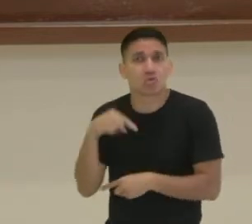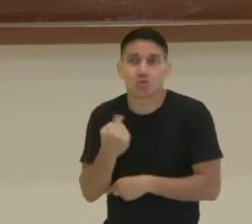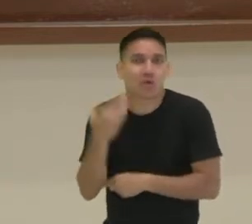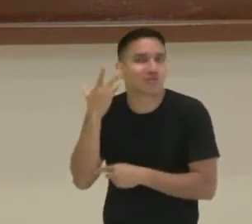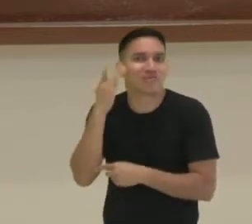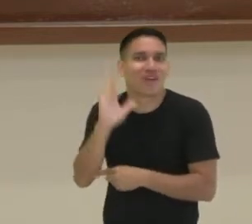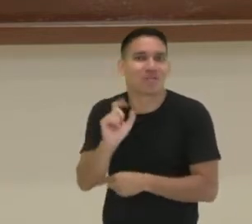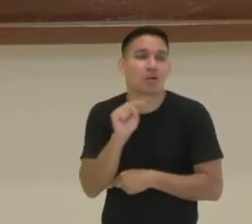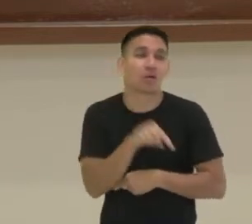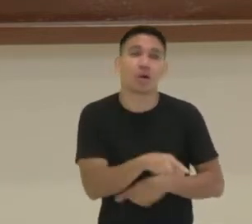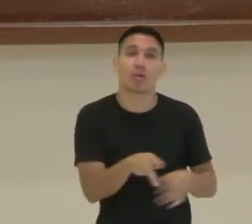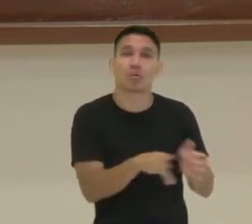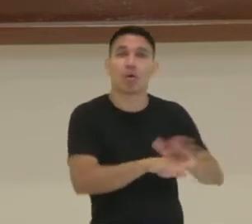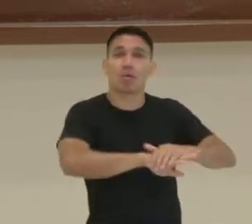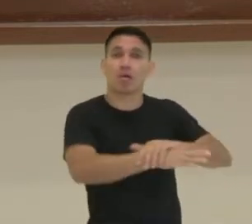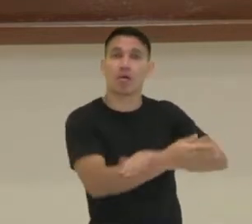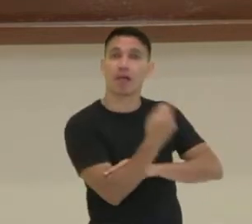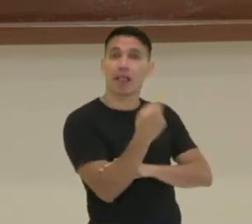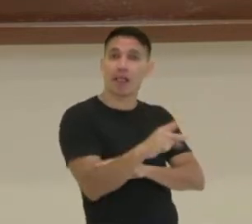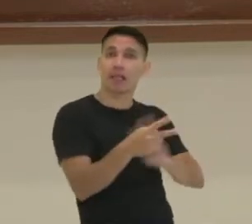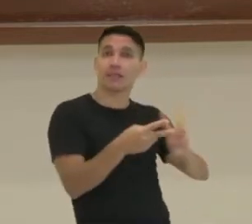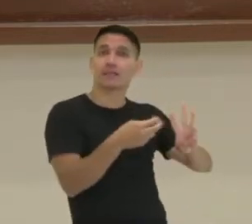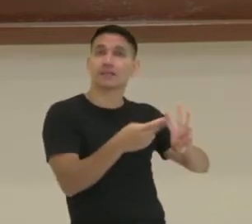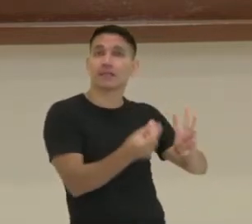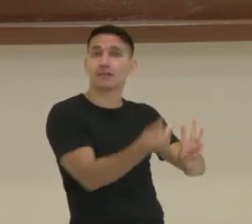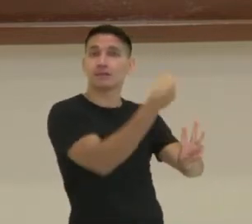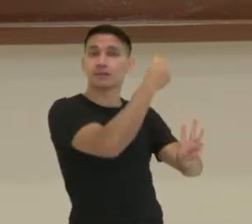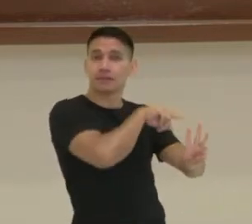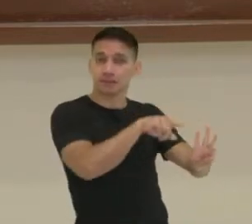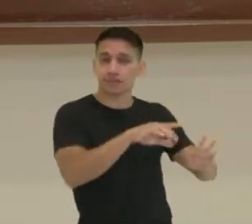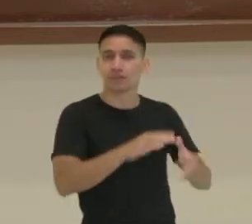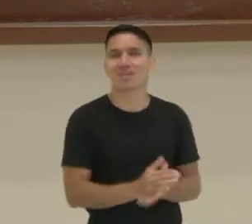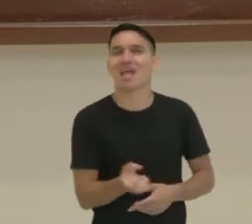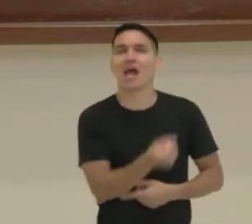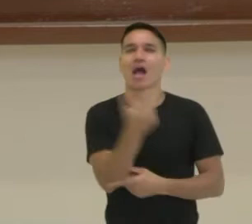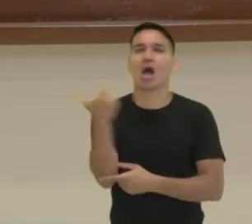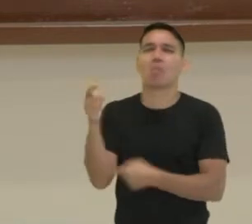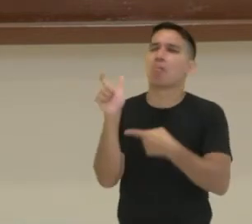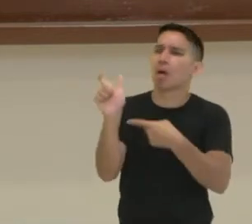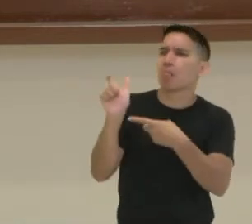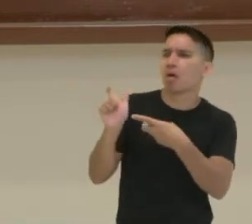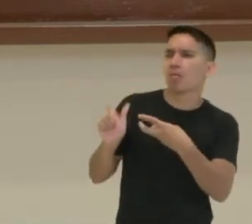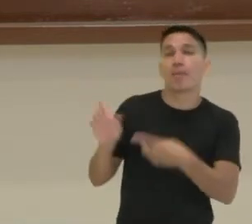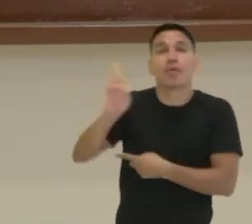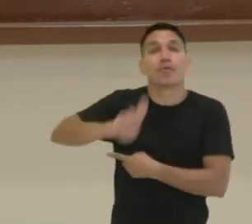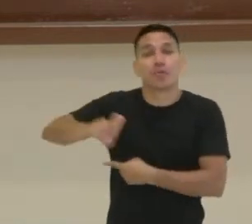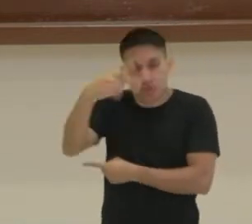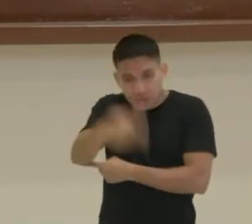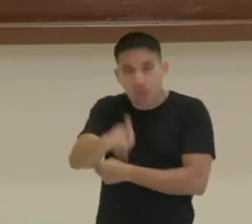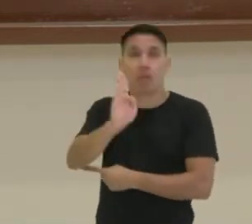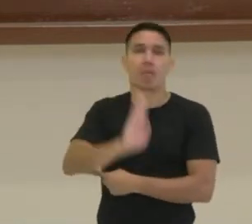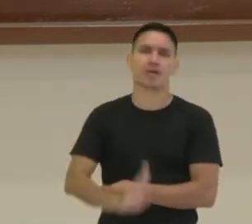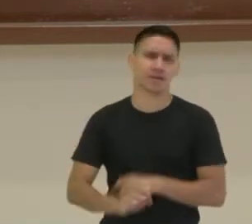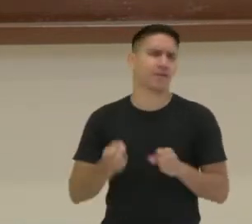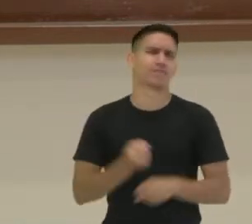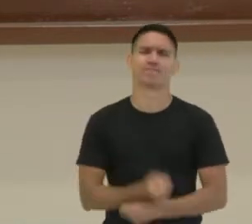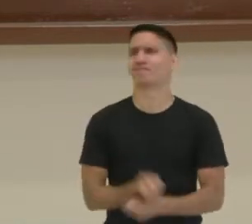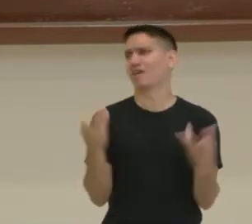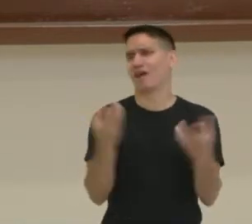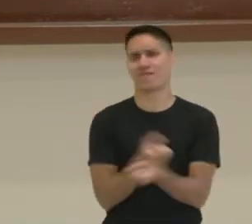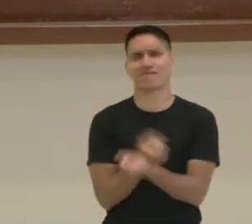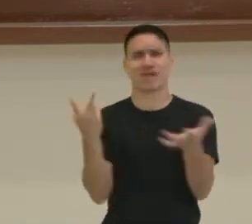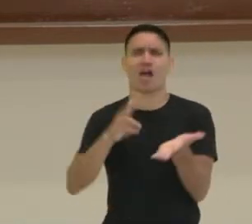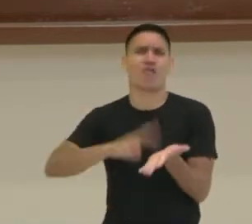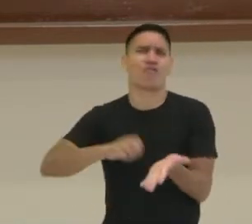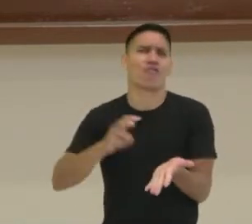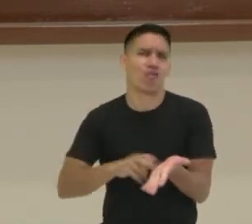sabemos que isso vem dos nossos antepassados indígenas. Palavras que nós usamos. No Brasil, muitas